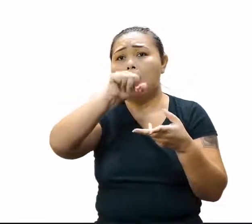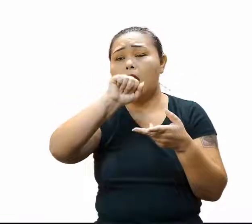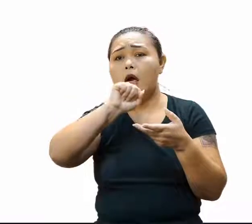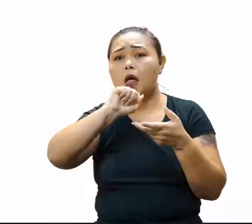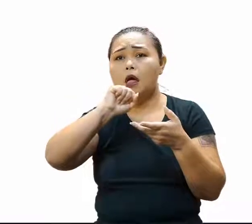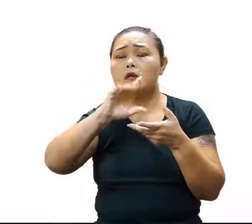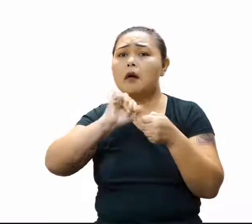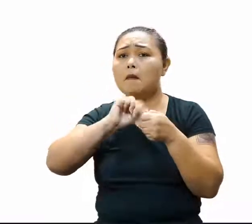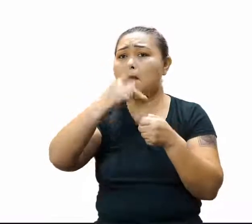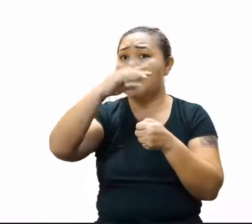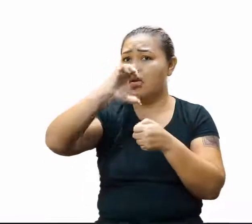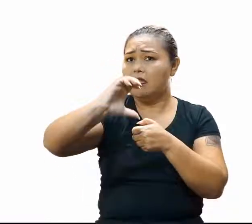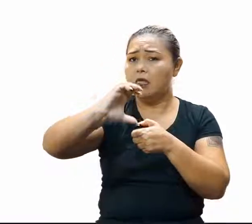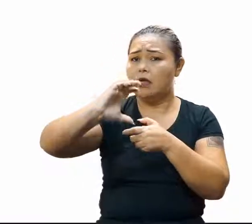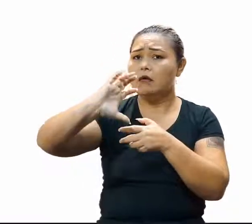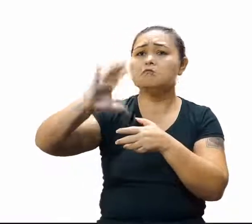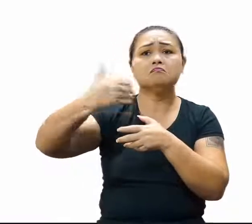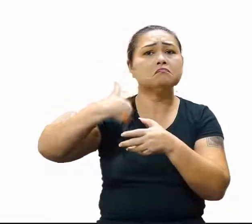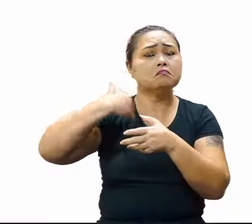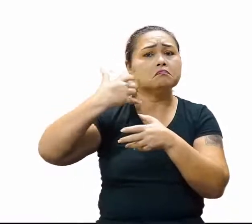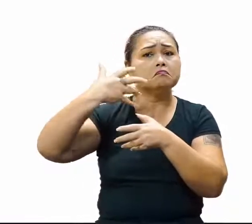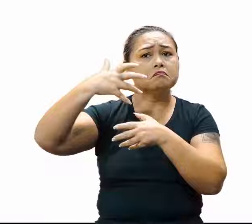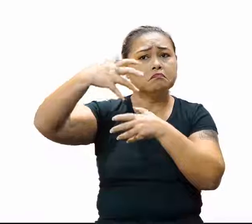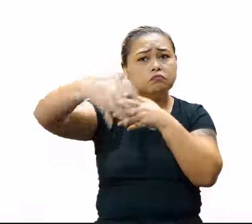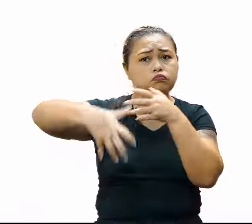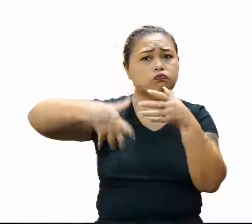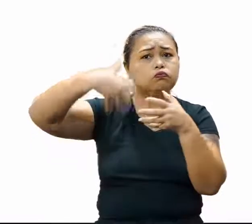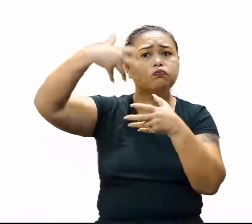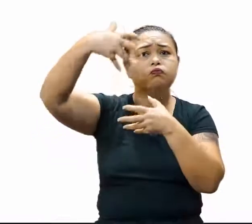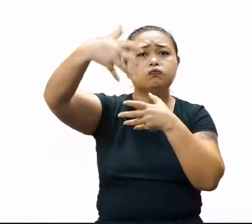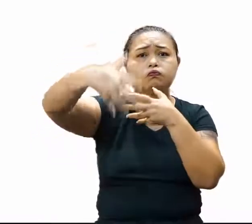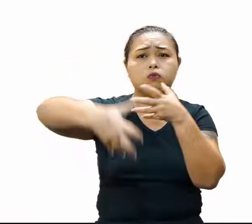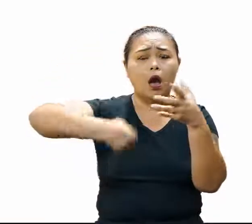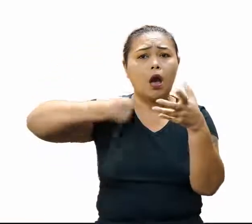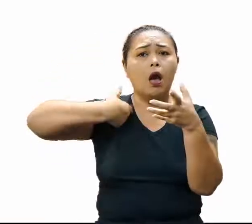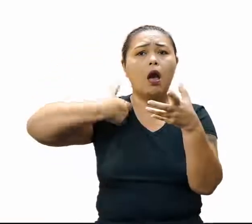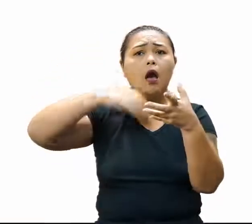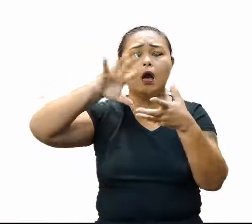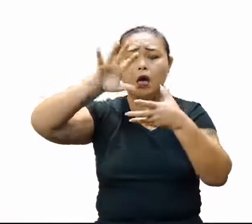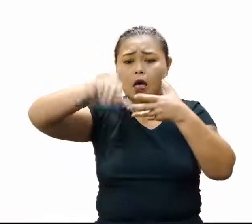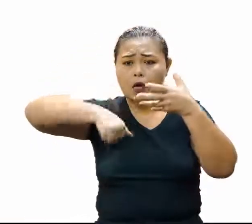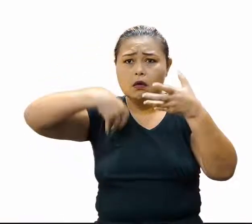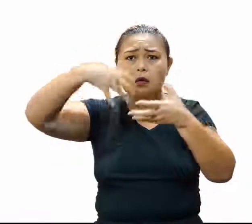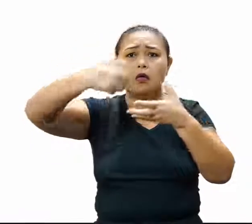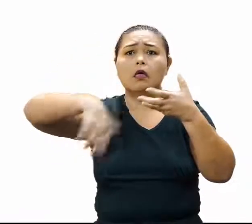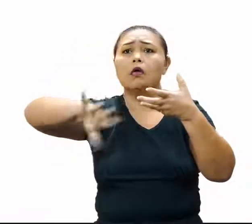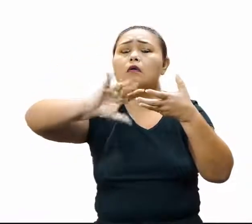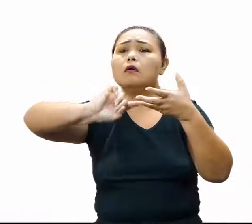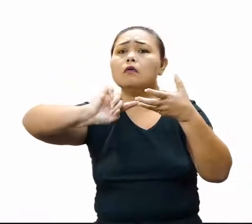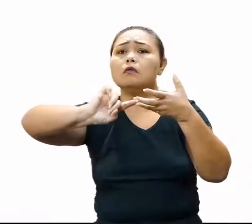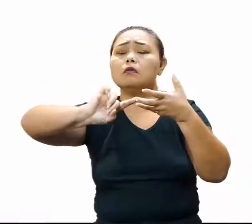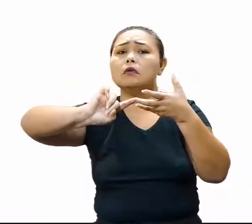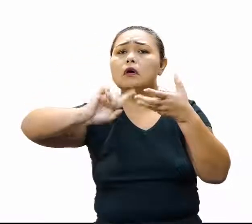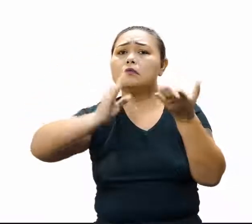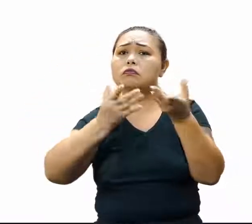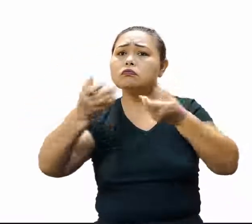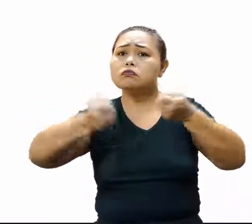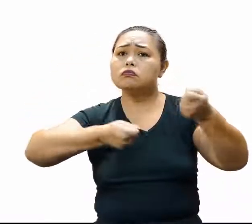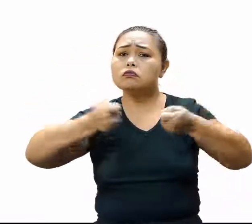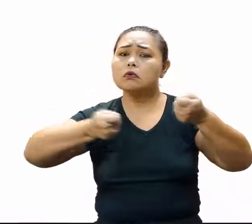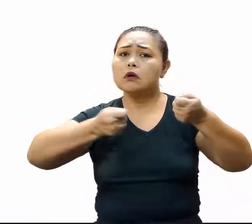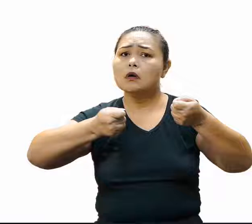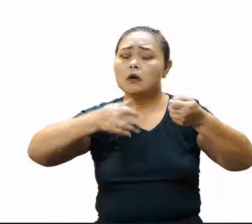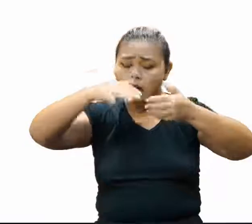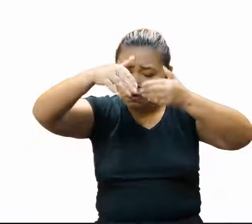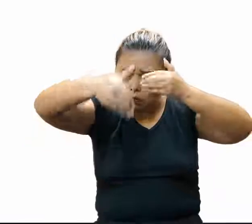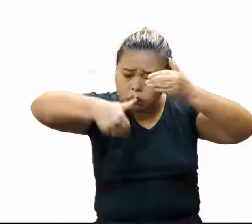PC, sabiam? E aí, coloca para poder lavar e com o metal, só vai ficar no